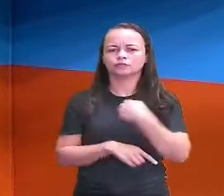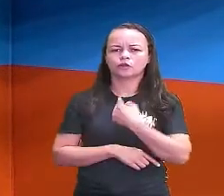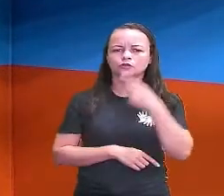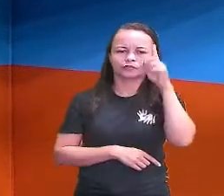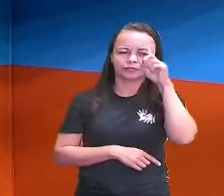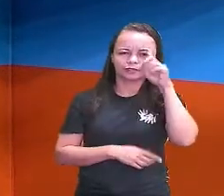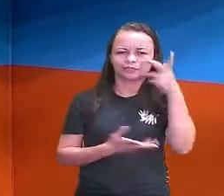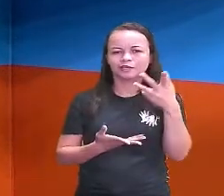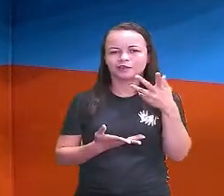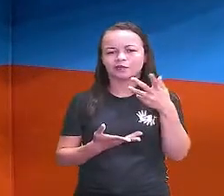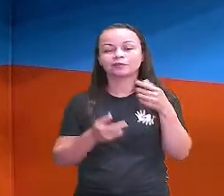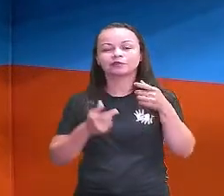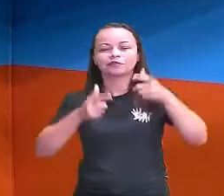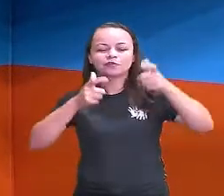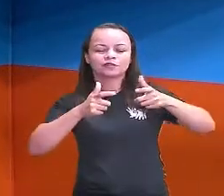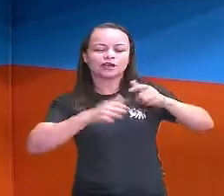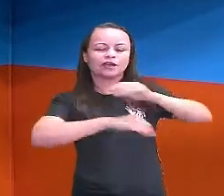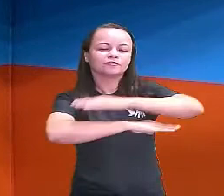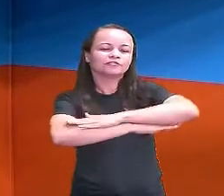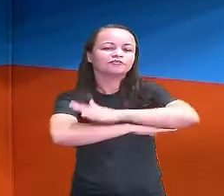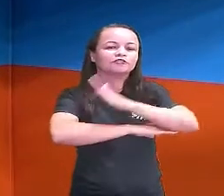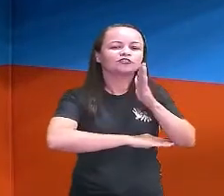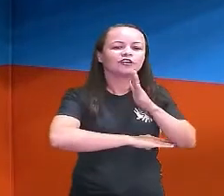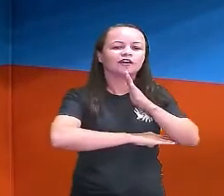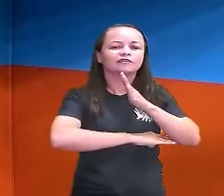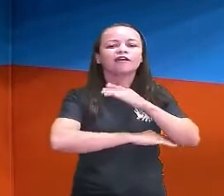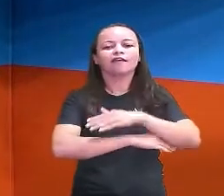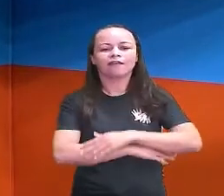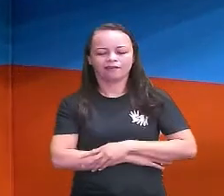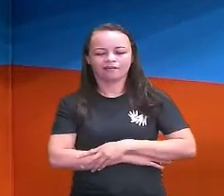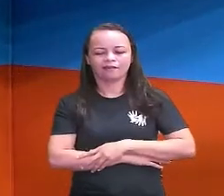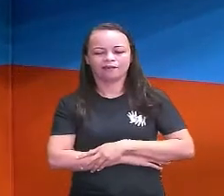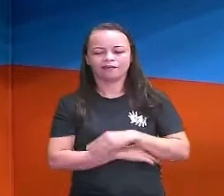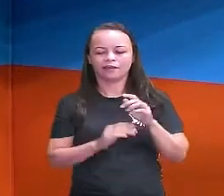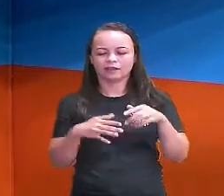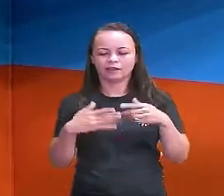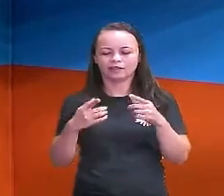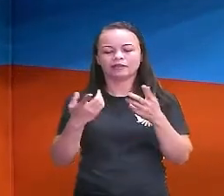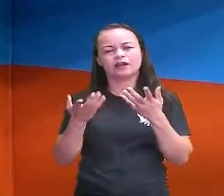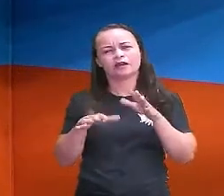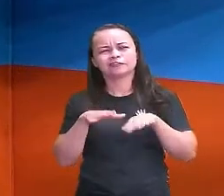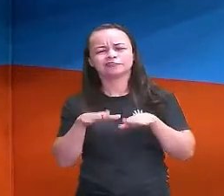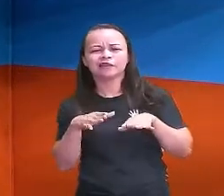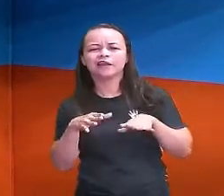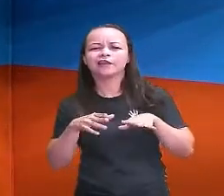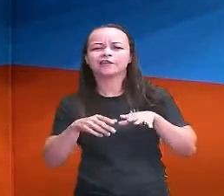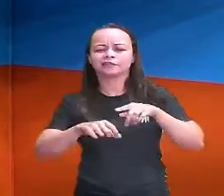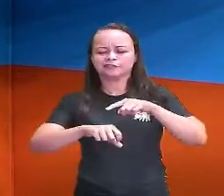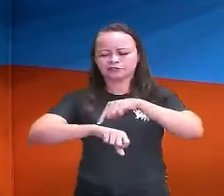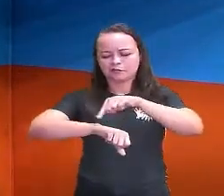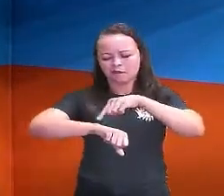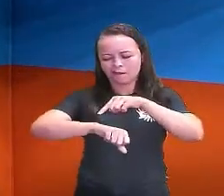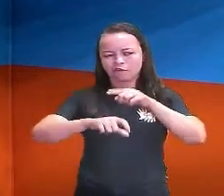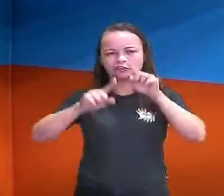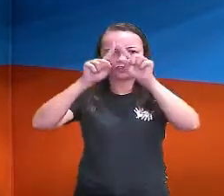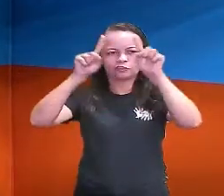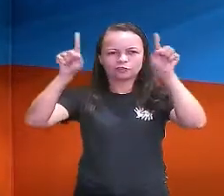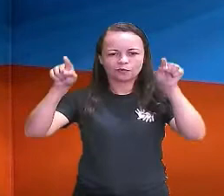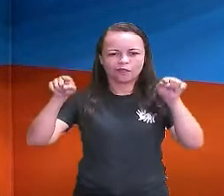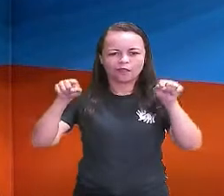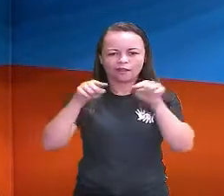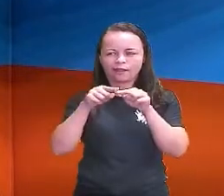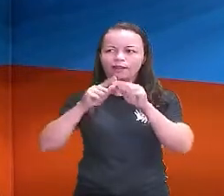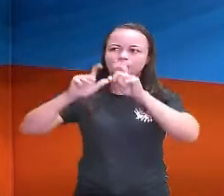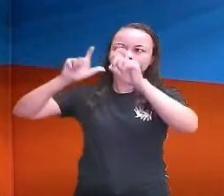minha janela, ó, é um quadrado. Às vezes, o nosso reloginho em casa é